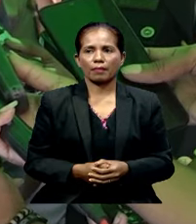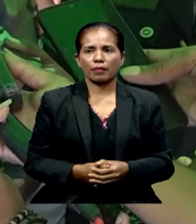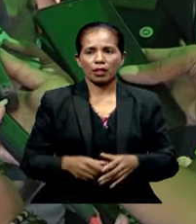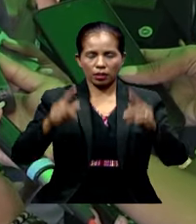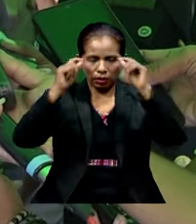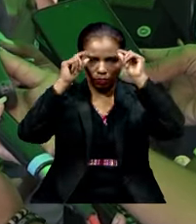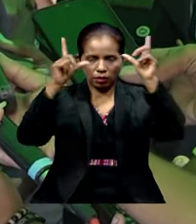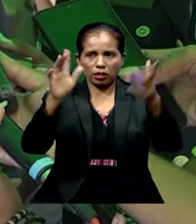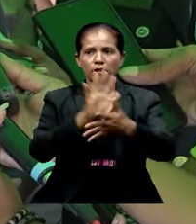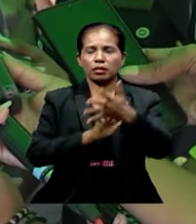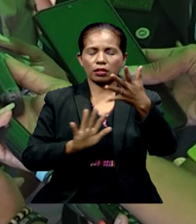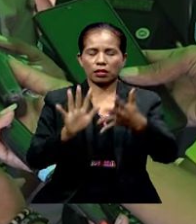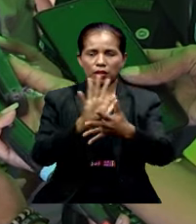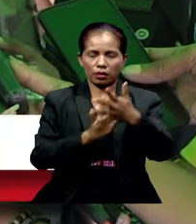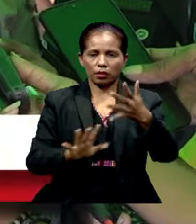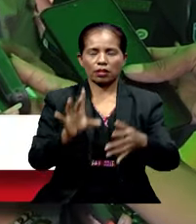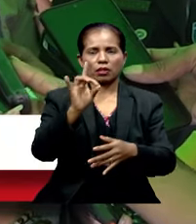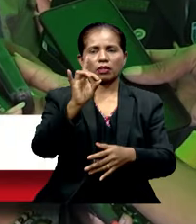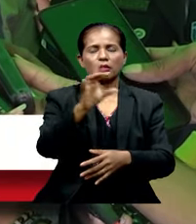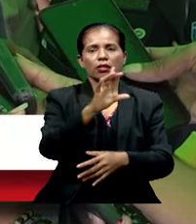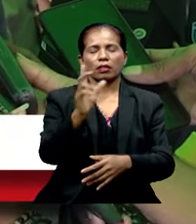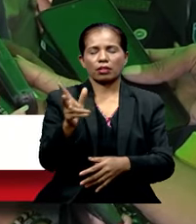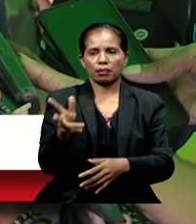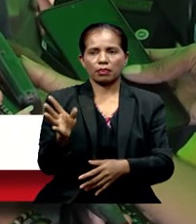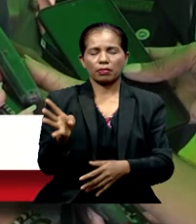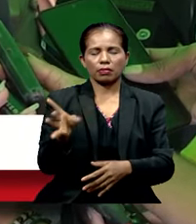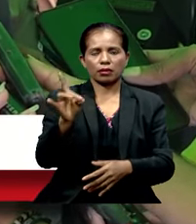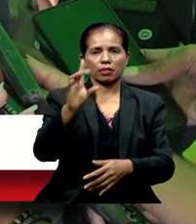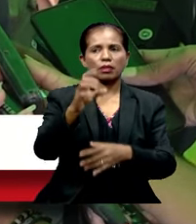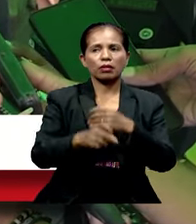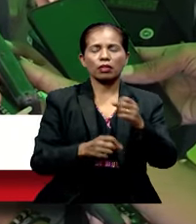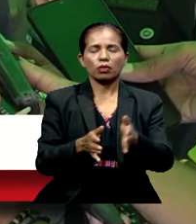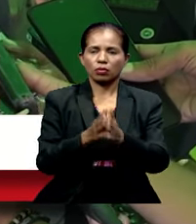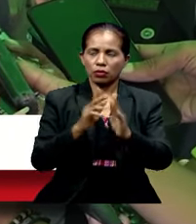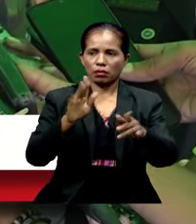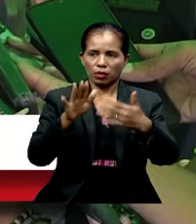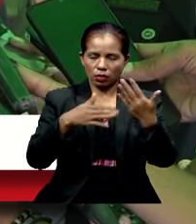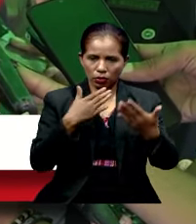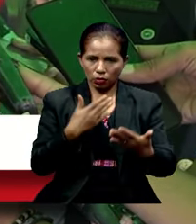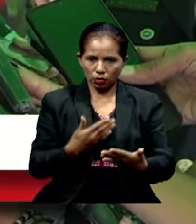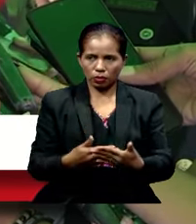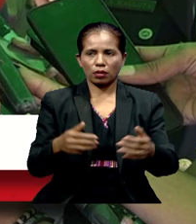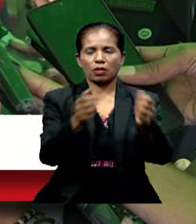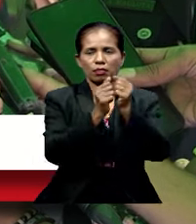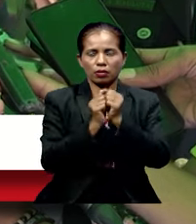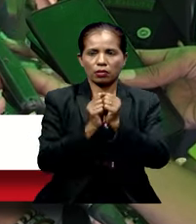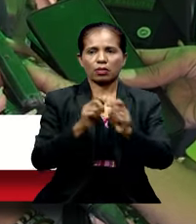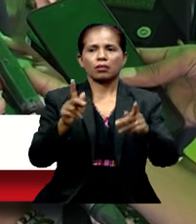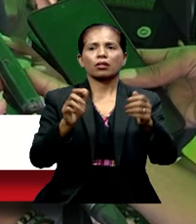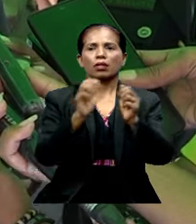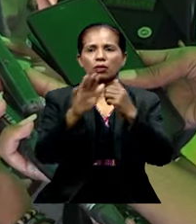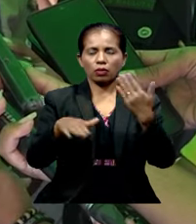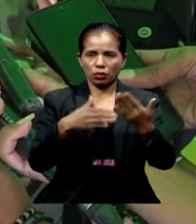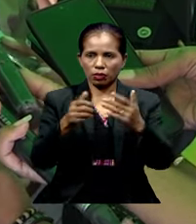comemora o 48º aniversário. Nebe russo para a população roto, Hamutuk, povo roto